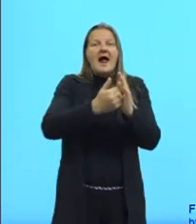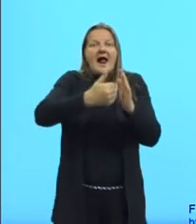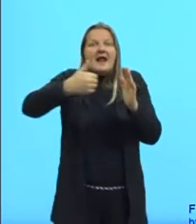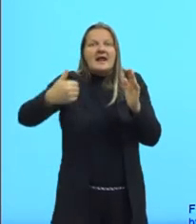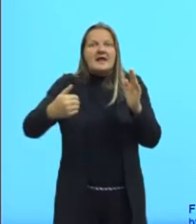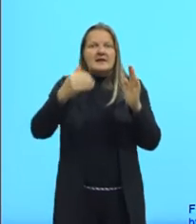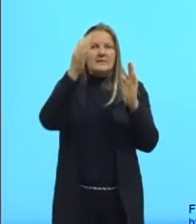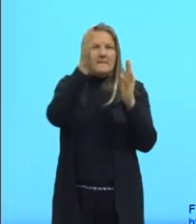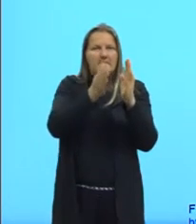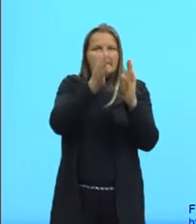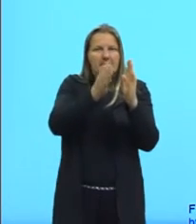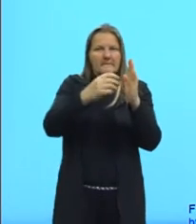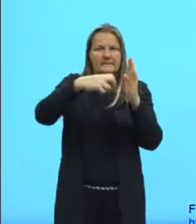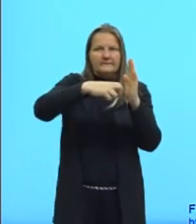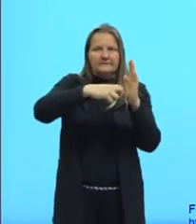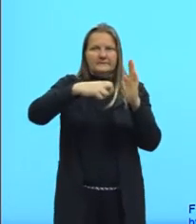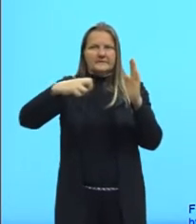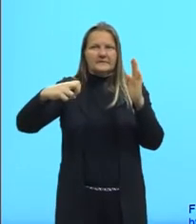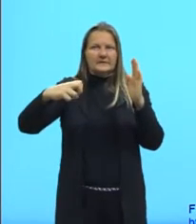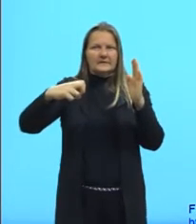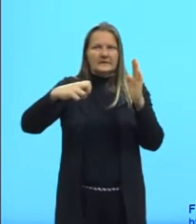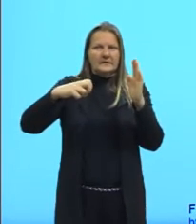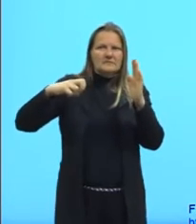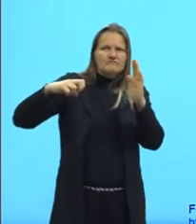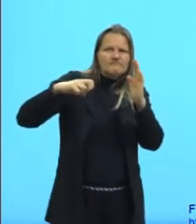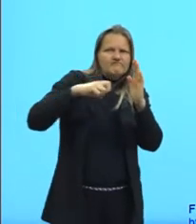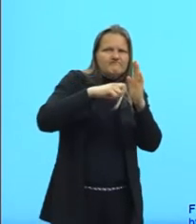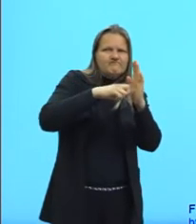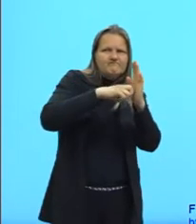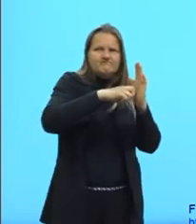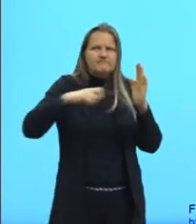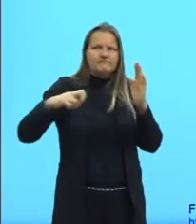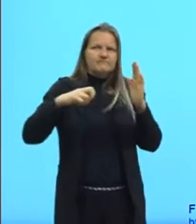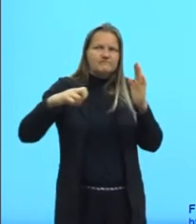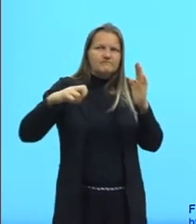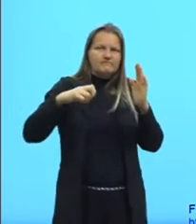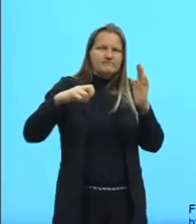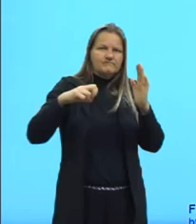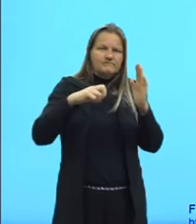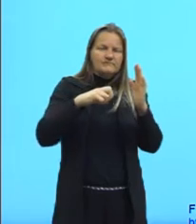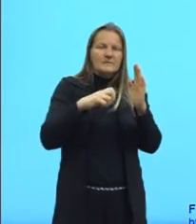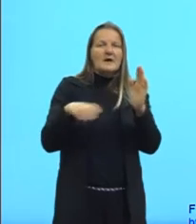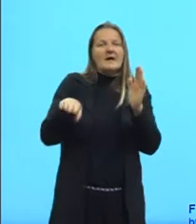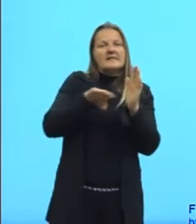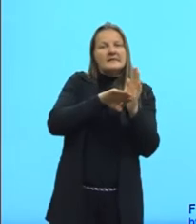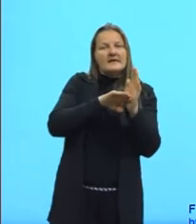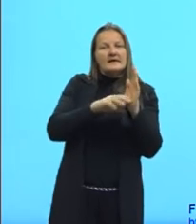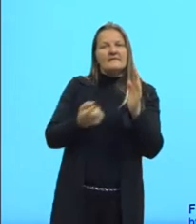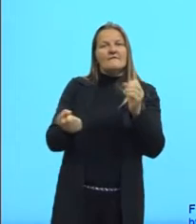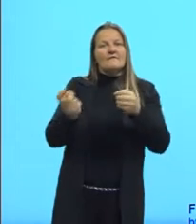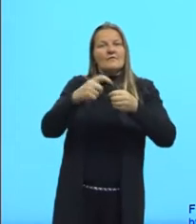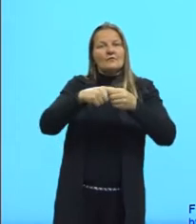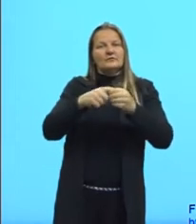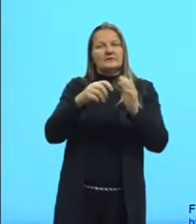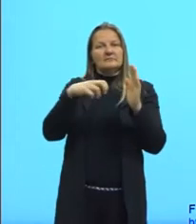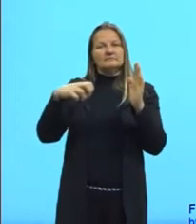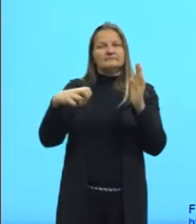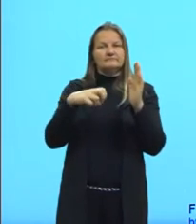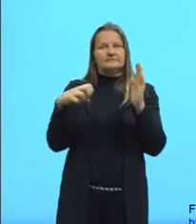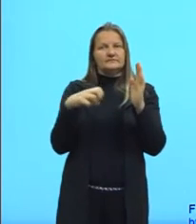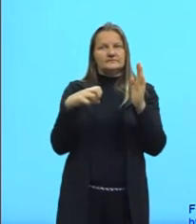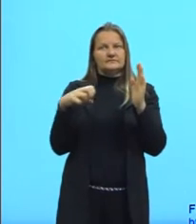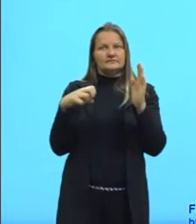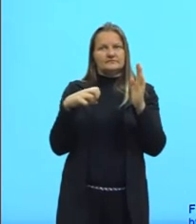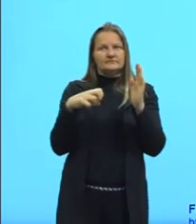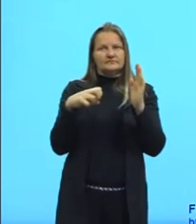de Equilíbrio e depois né Com Como a mola ela quer voltar para o ponto de equilíbrio o objeto vai